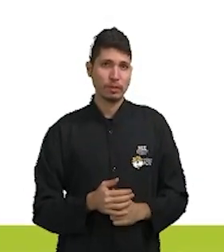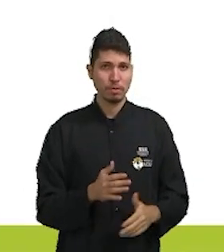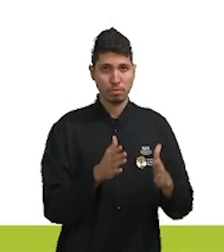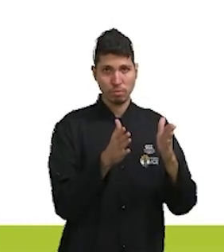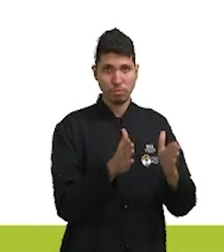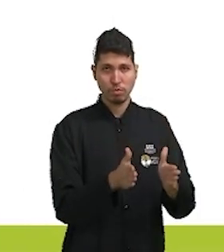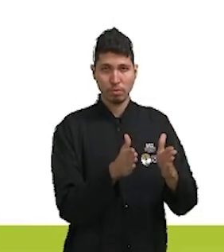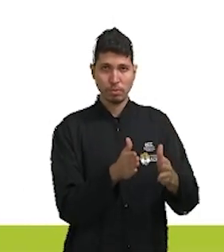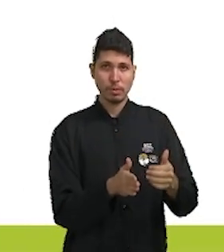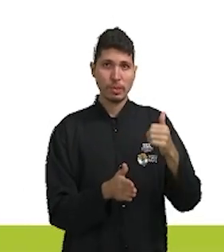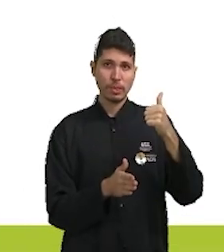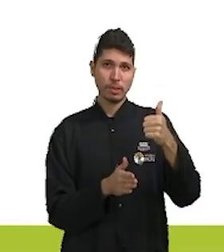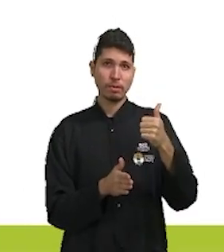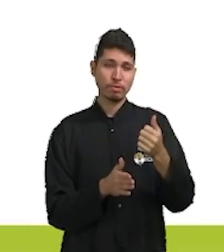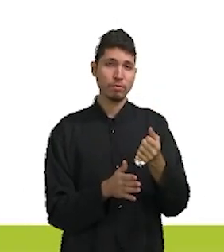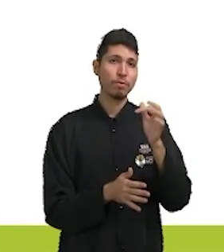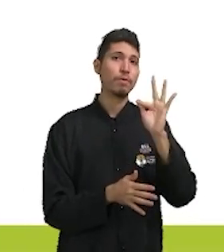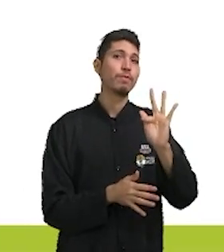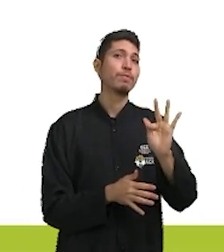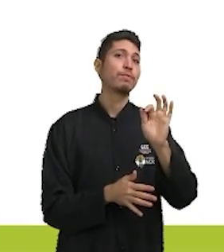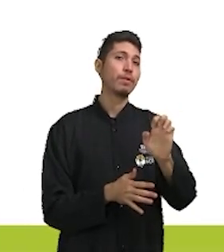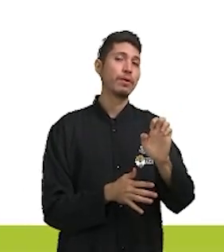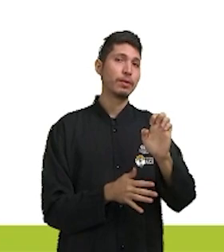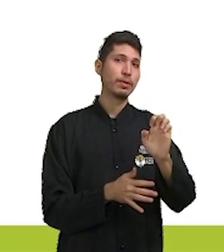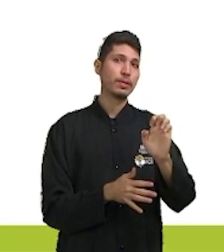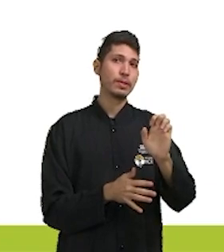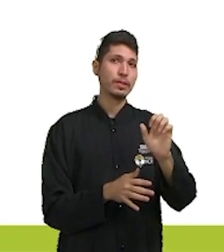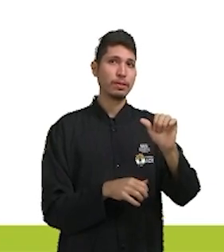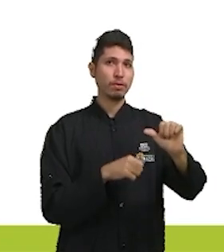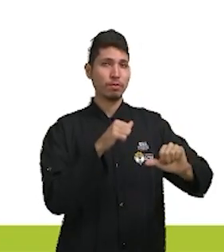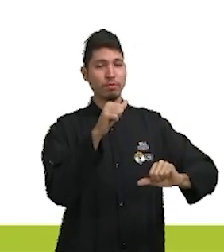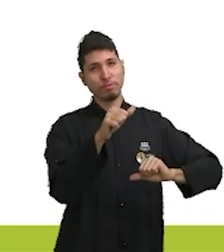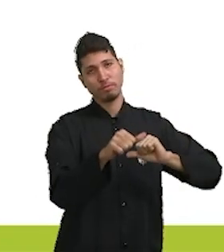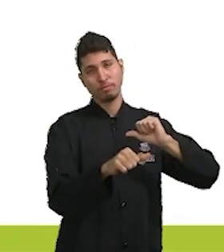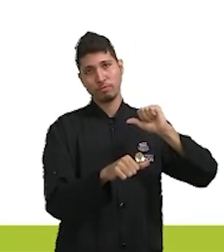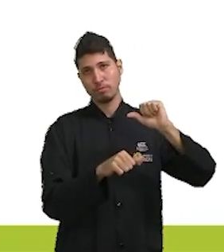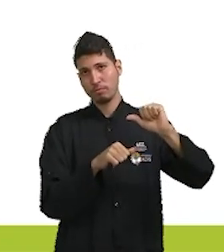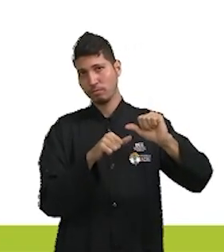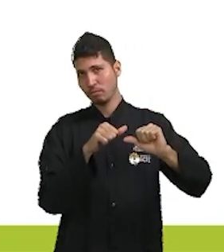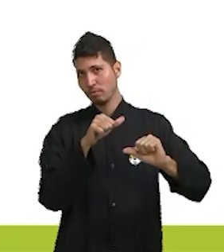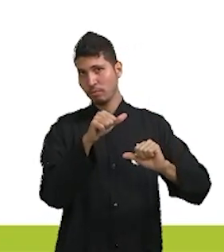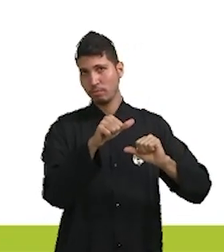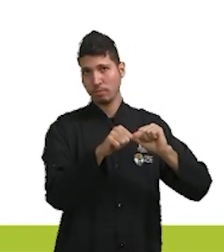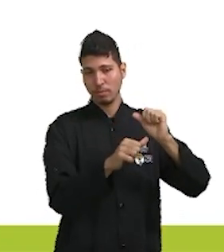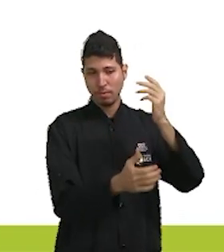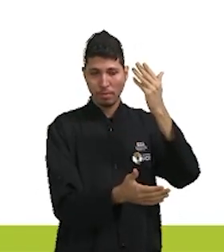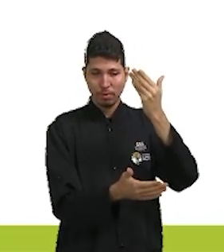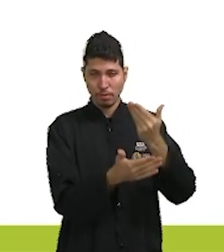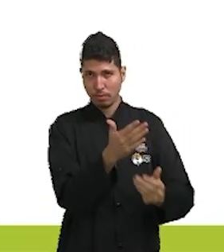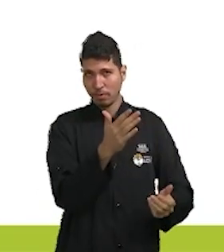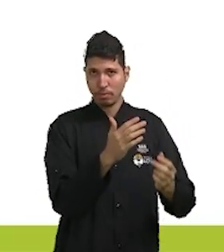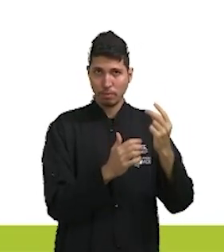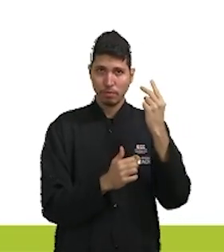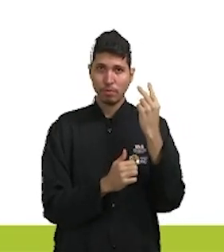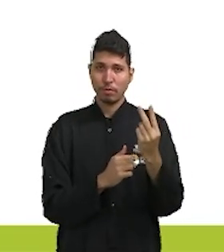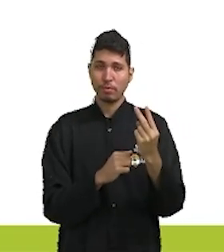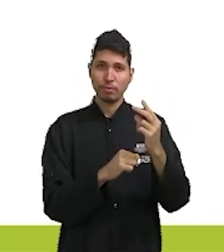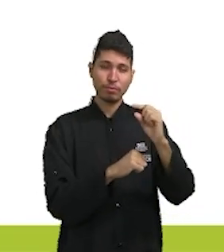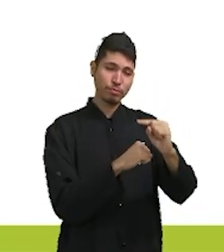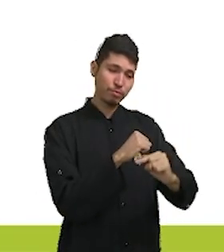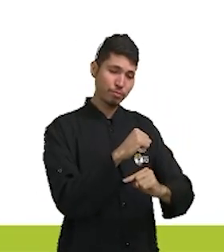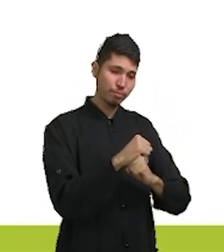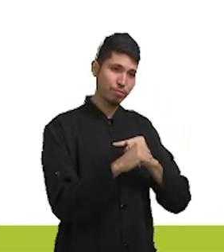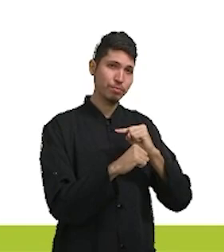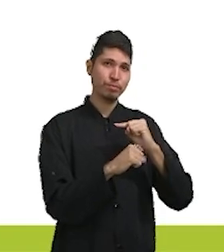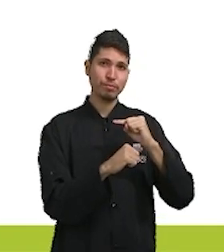se você observar, o ferro ele se transformou em ioferro e ele perdeu 2 elétrons. Por isso que